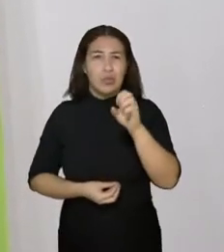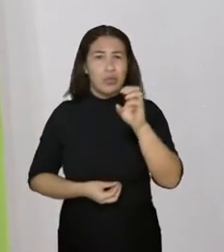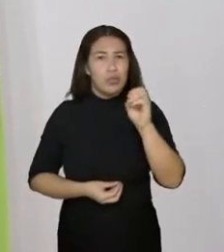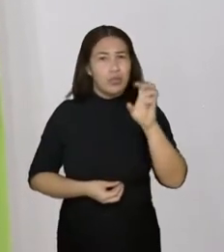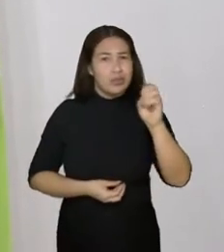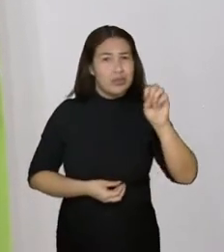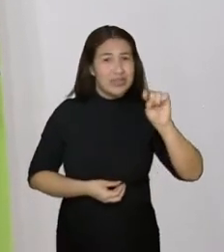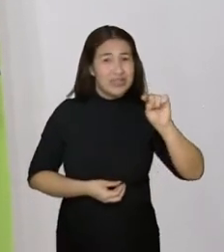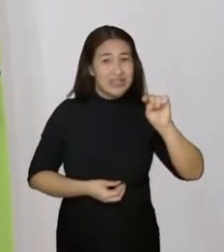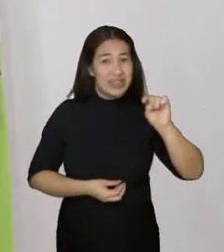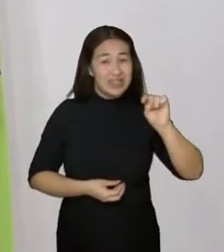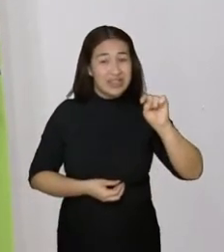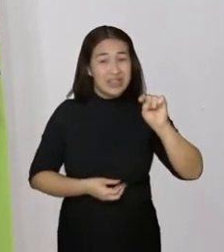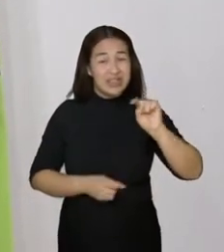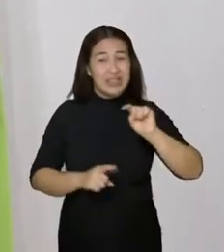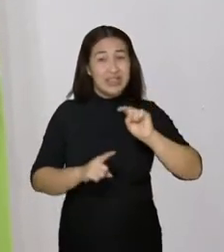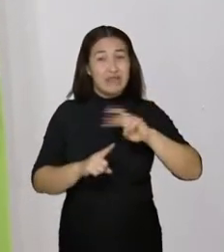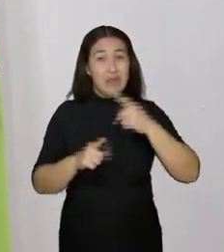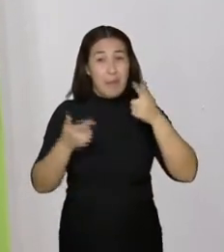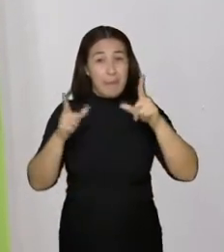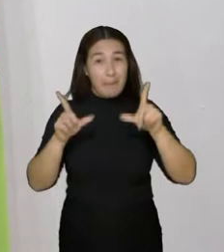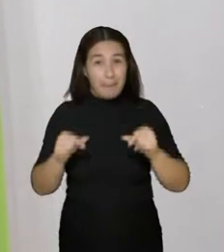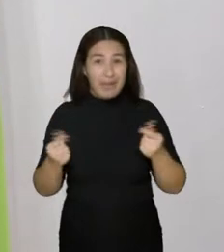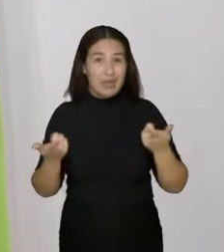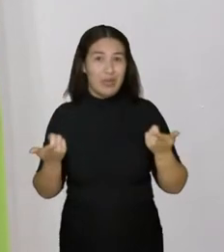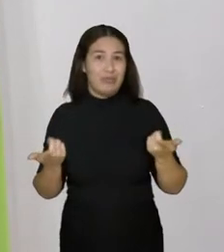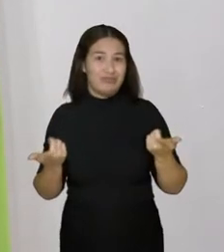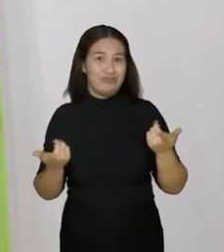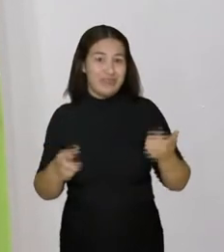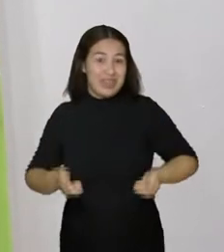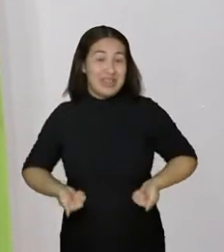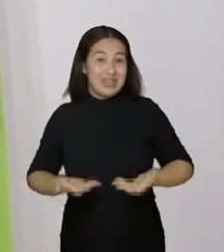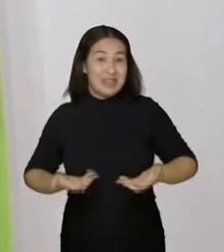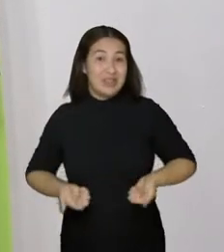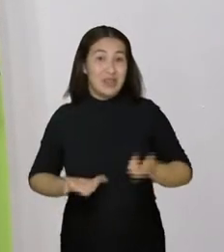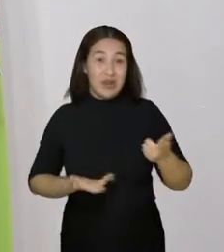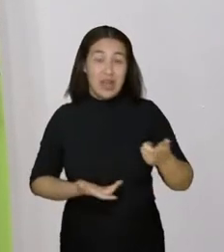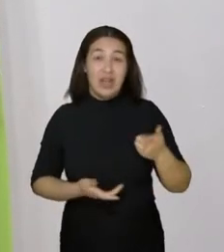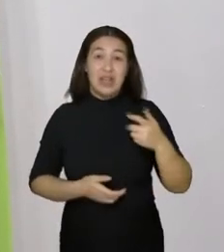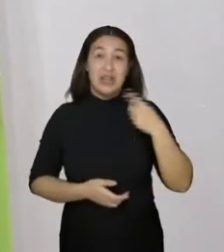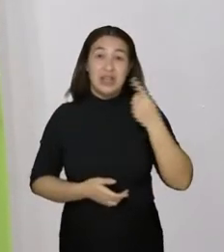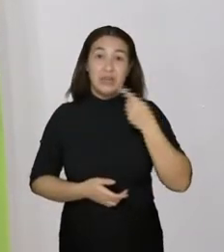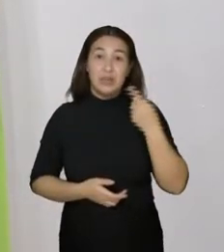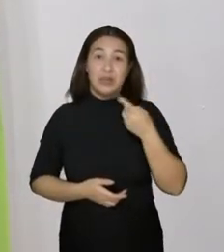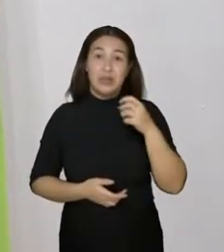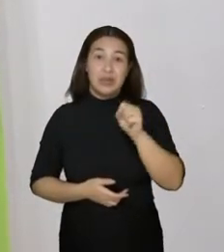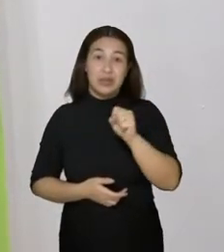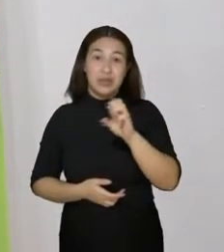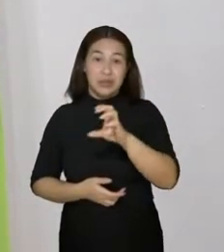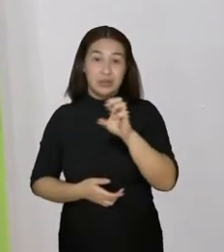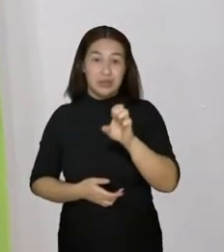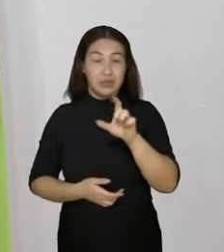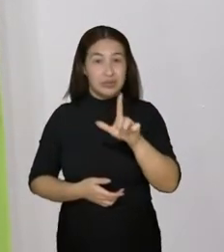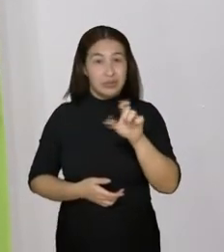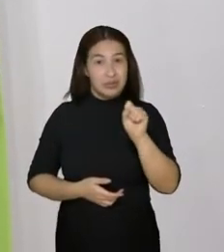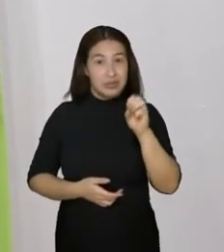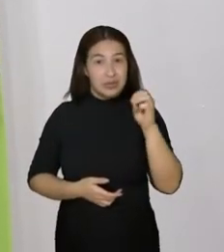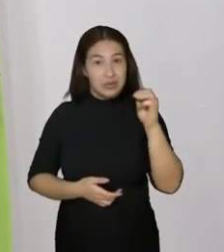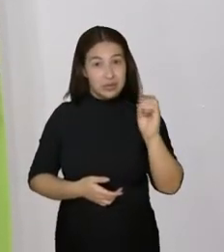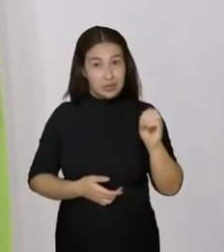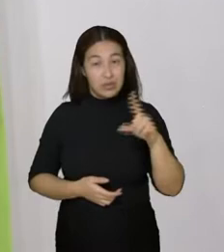menor do que o que gastou mais que foi o candidato Celso maldano o meu voto custo